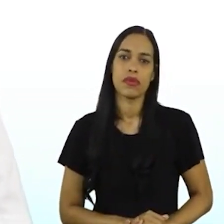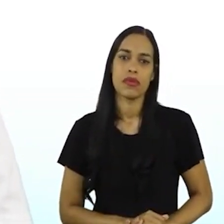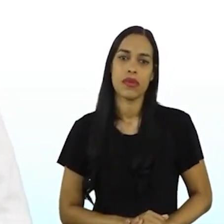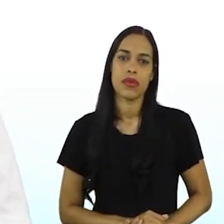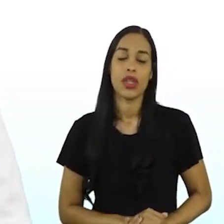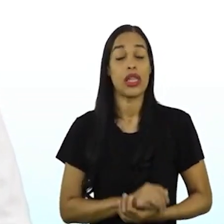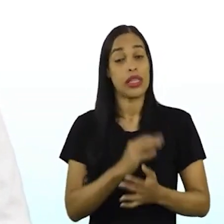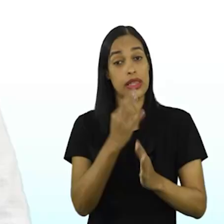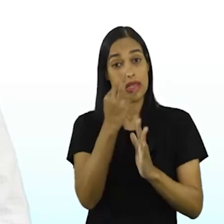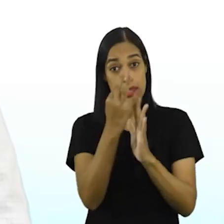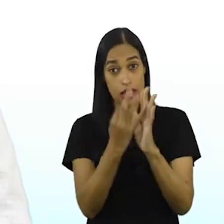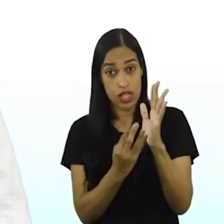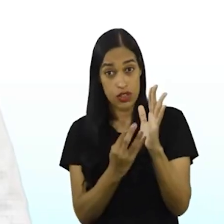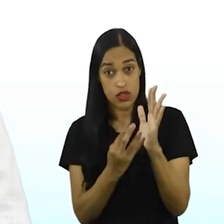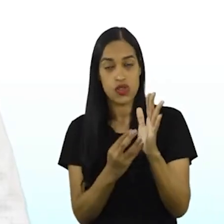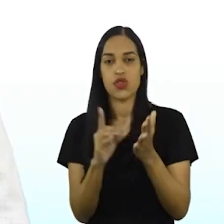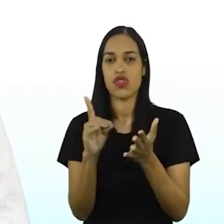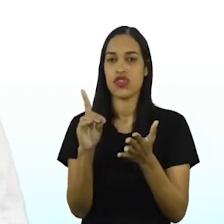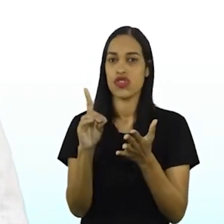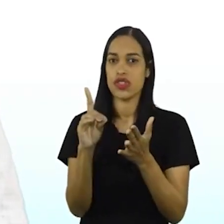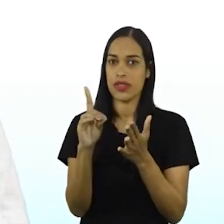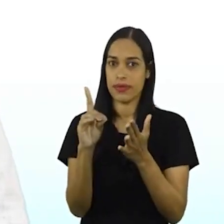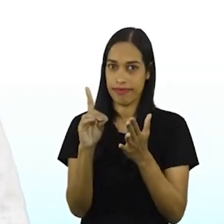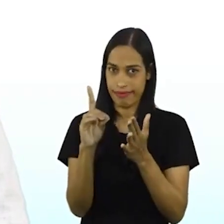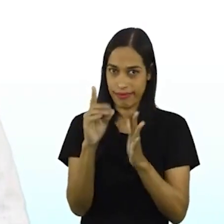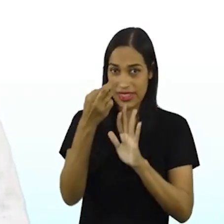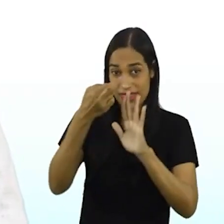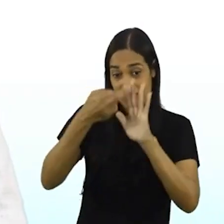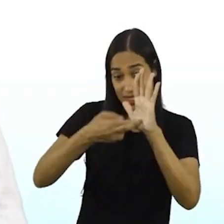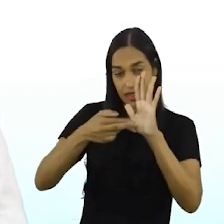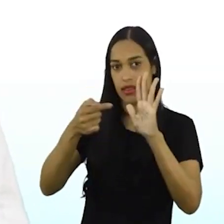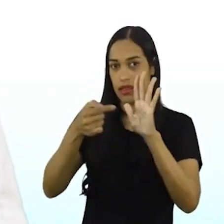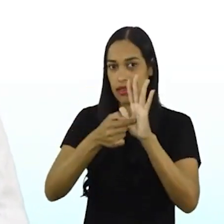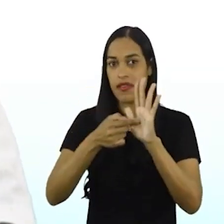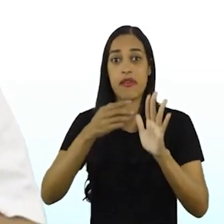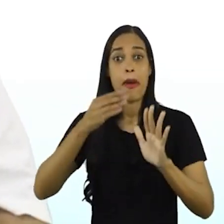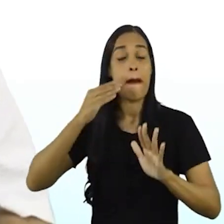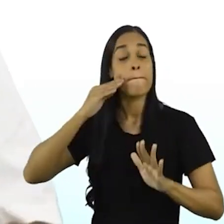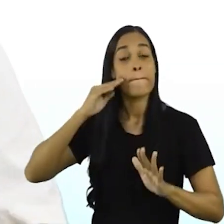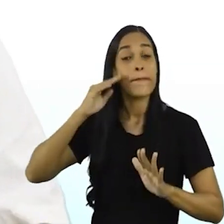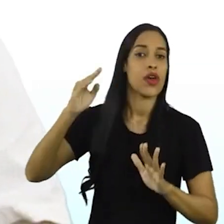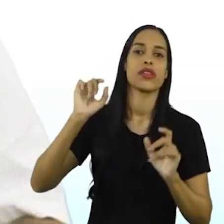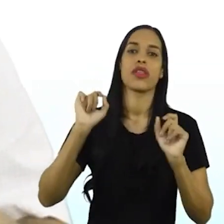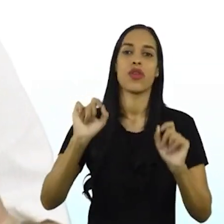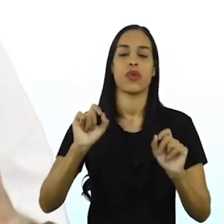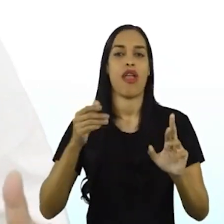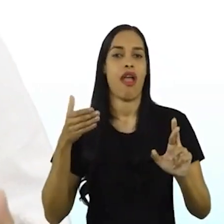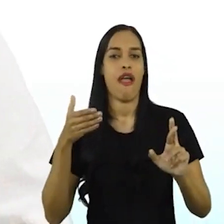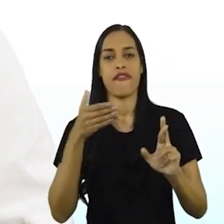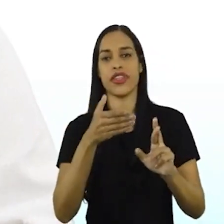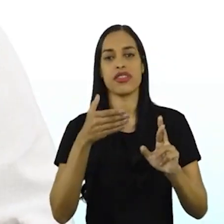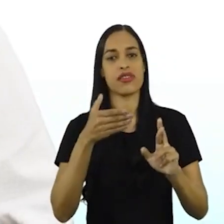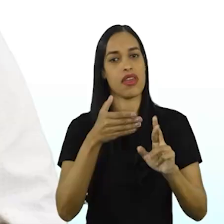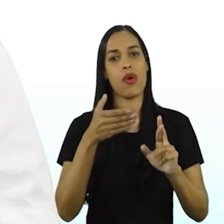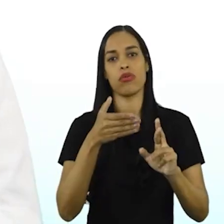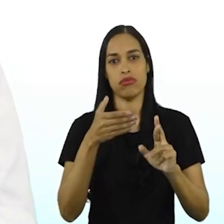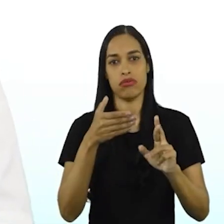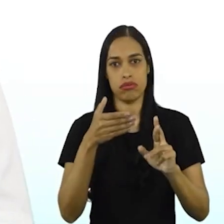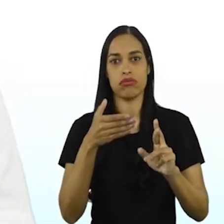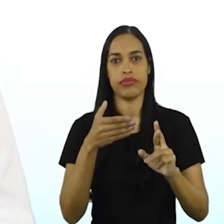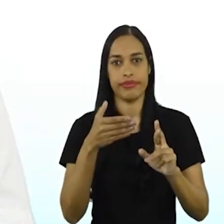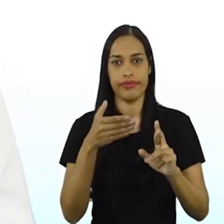textos dissertativos, o que vai predominar é a função referencial. Mesmo que você, em determinados momentos do texto, você